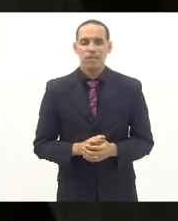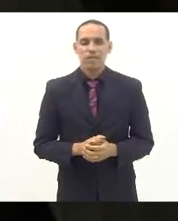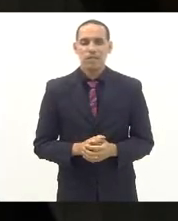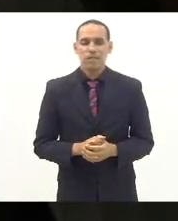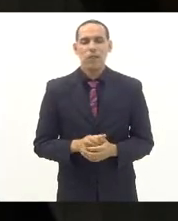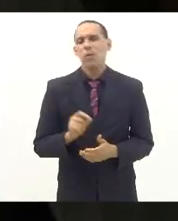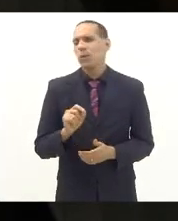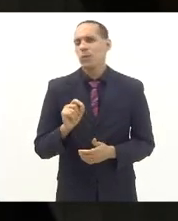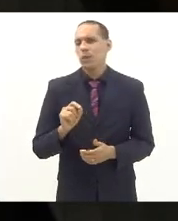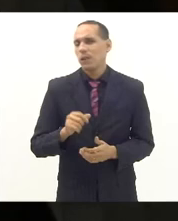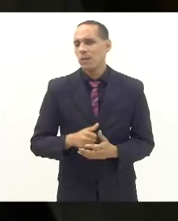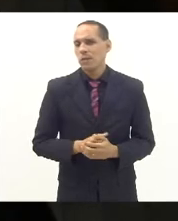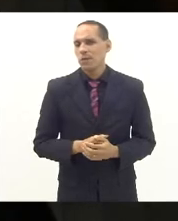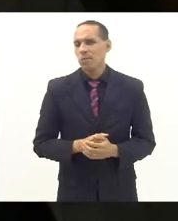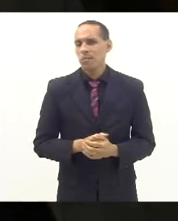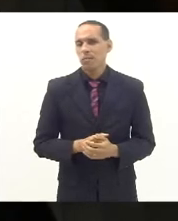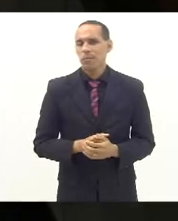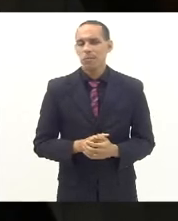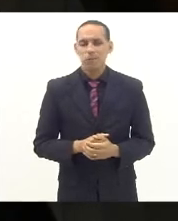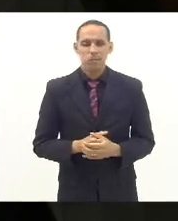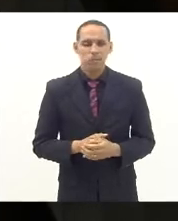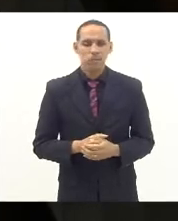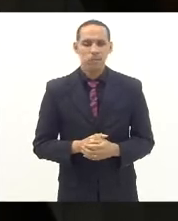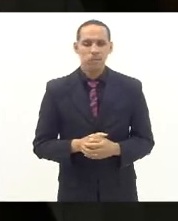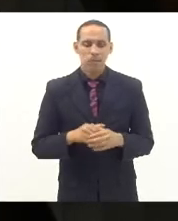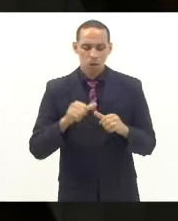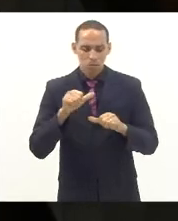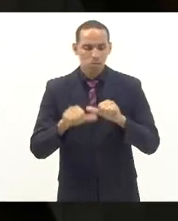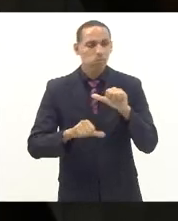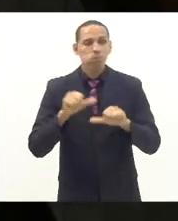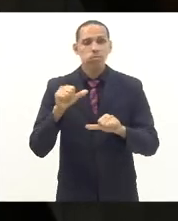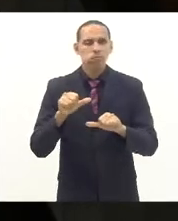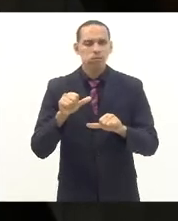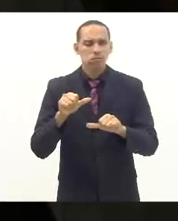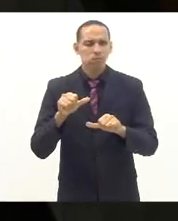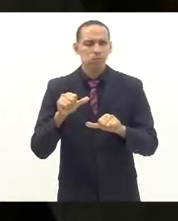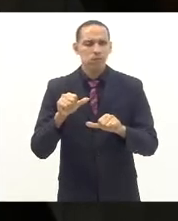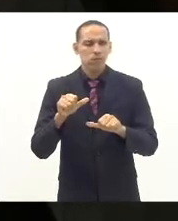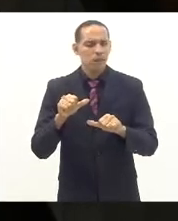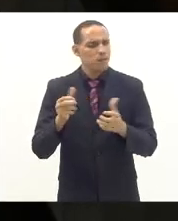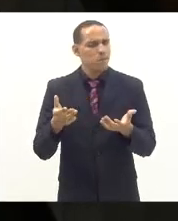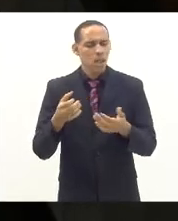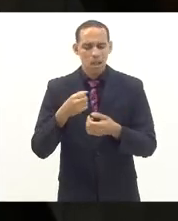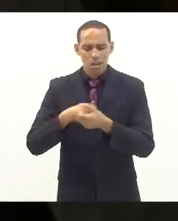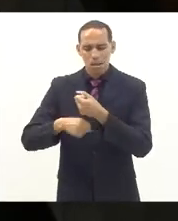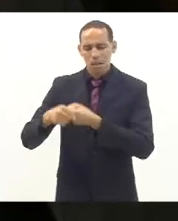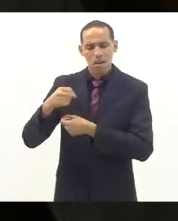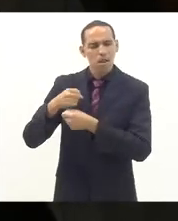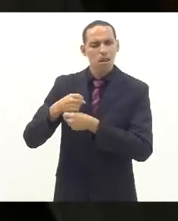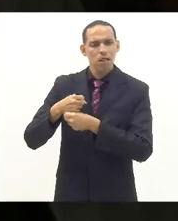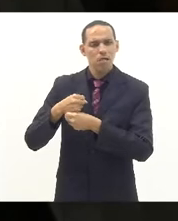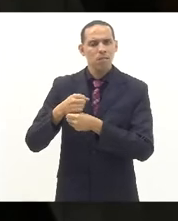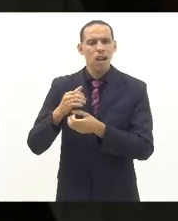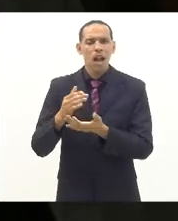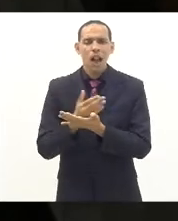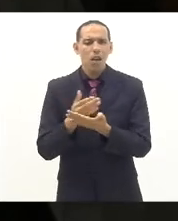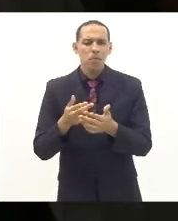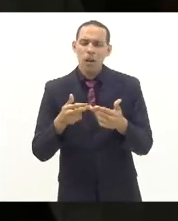O que é alteração em relação ao ano passado de alguns eixos que